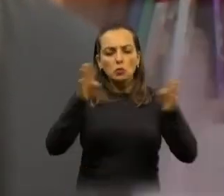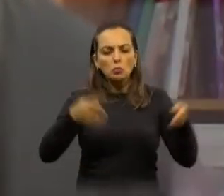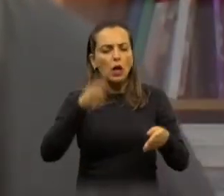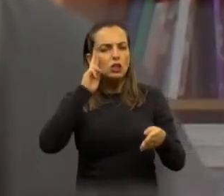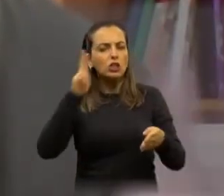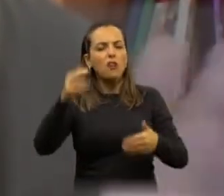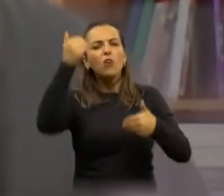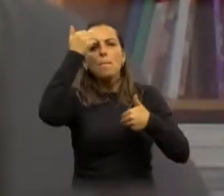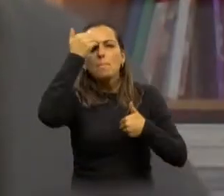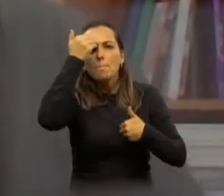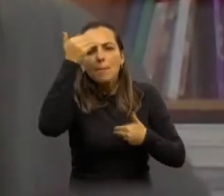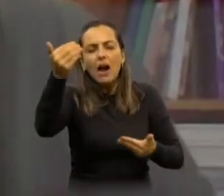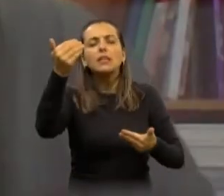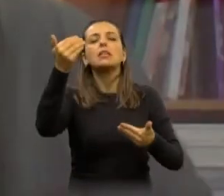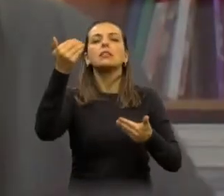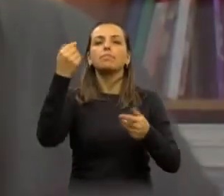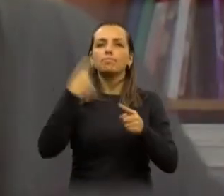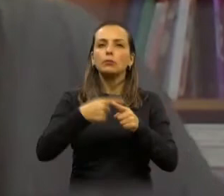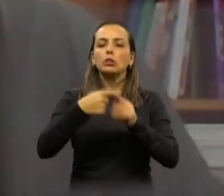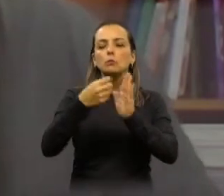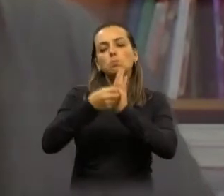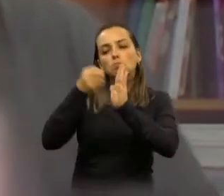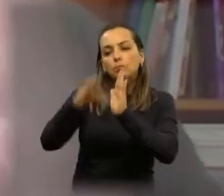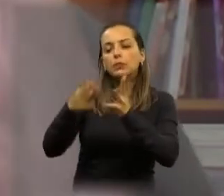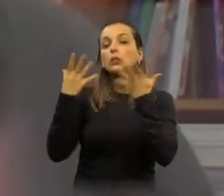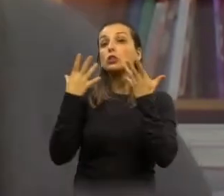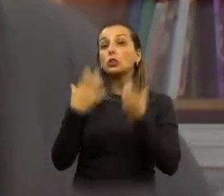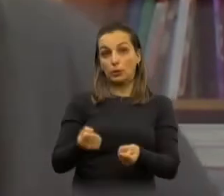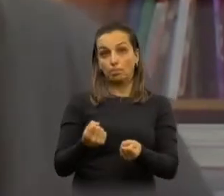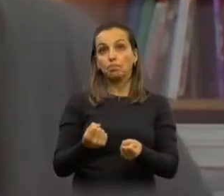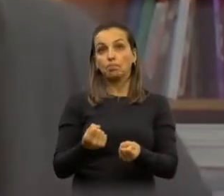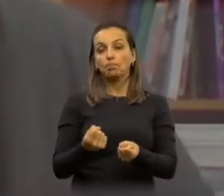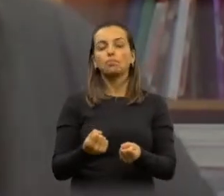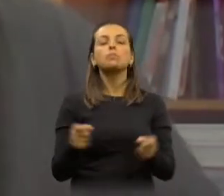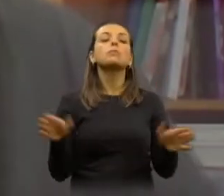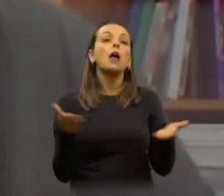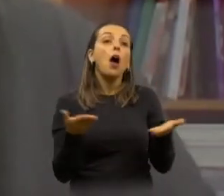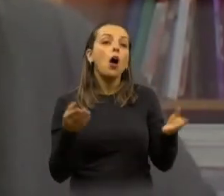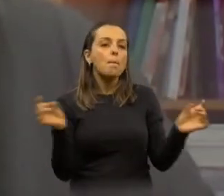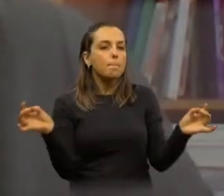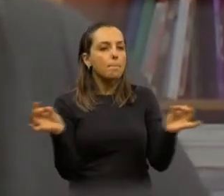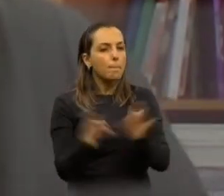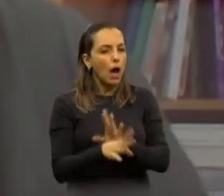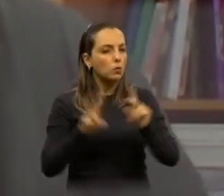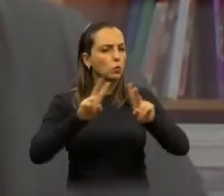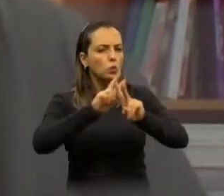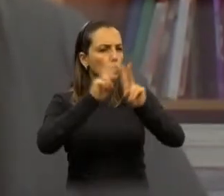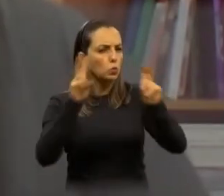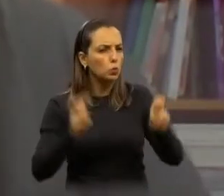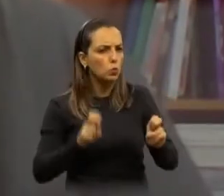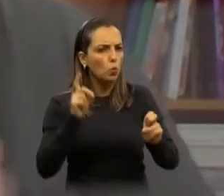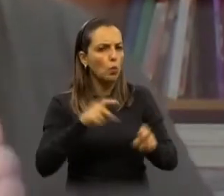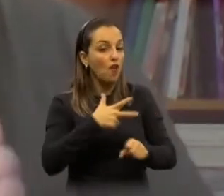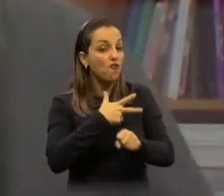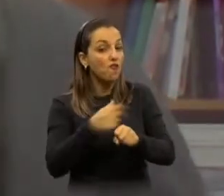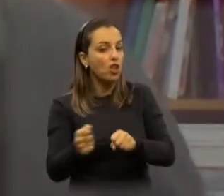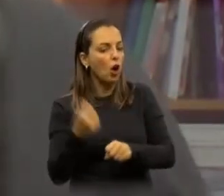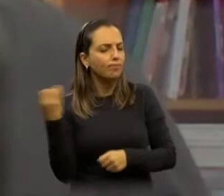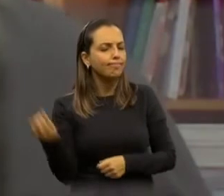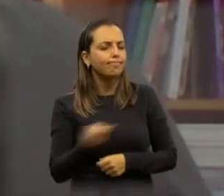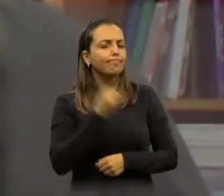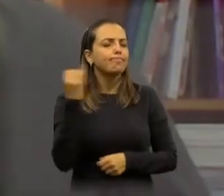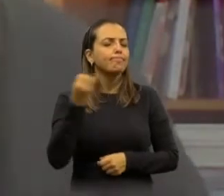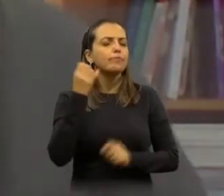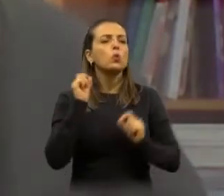Lucas, Rafael, por terem acatado aí a nossa indicação. E, para finalizar, queria colocar uma questão também, uma vitória